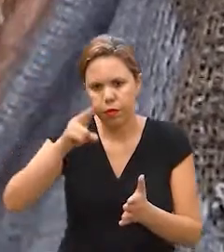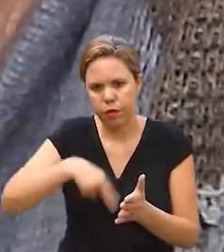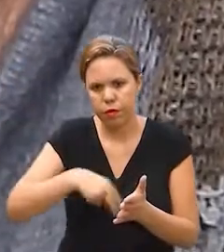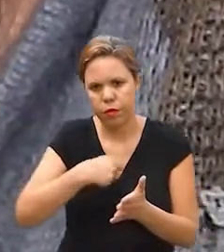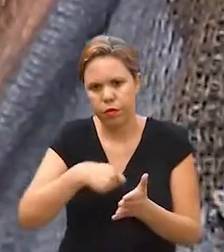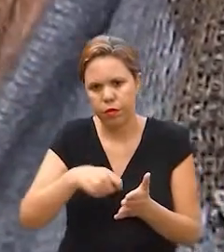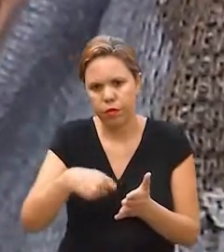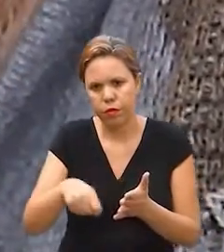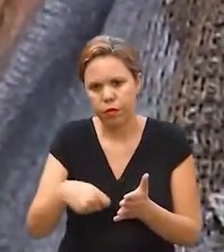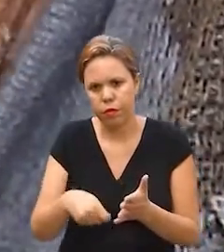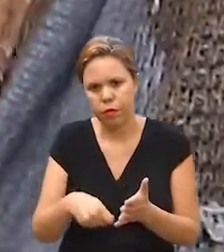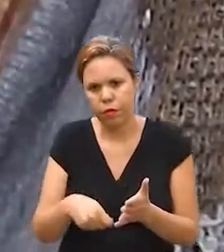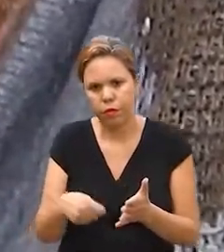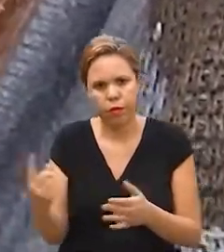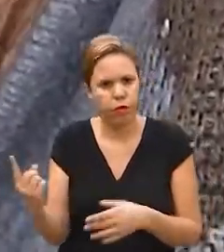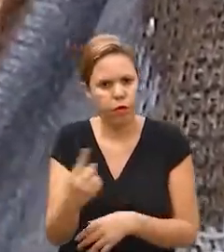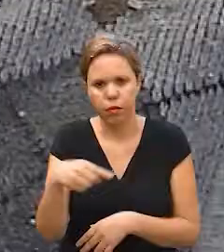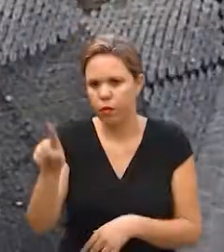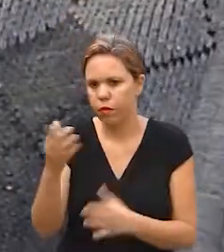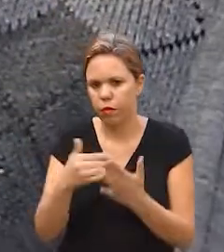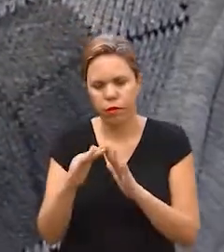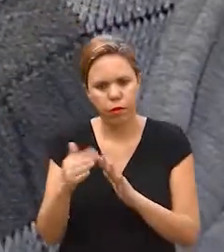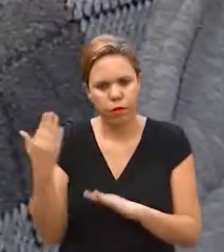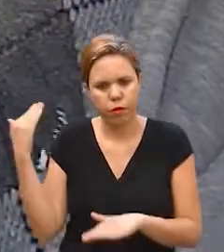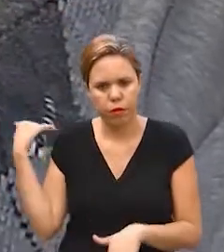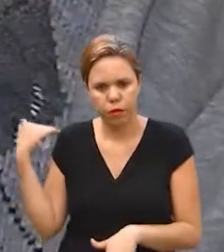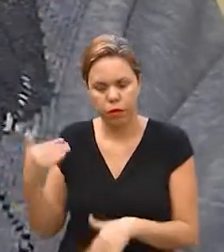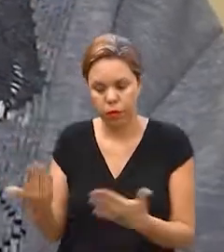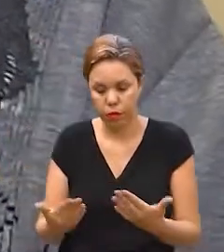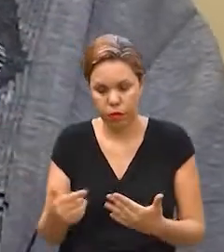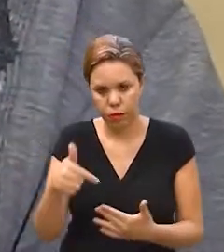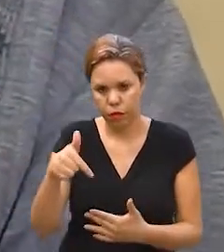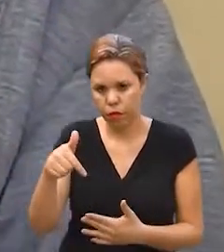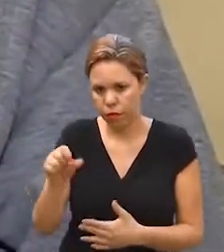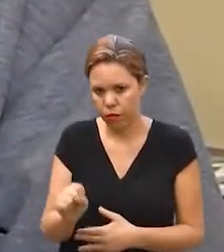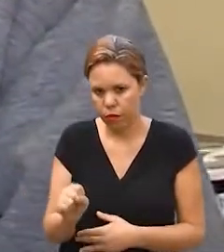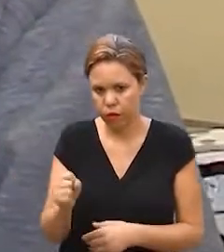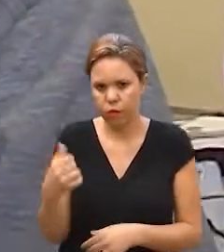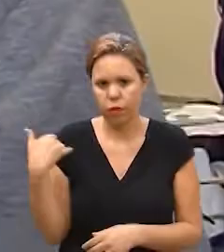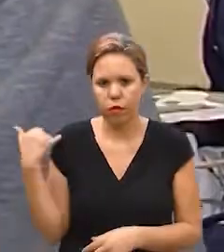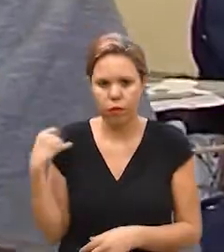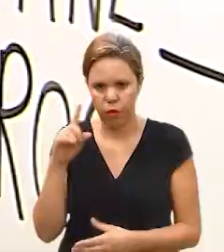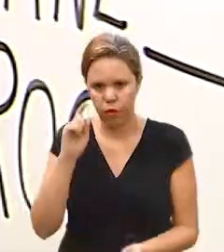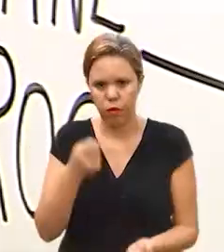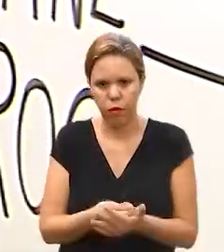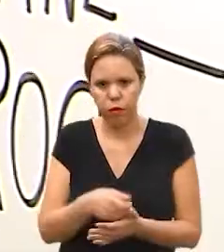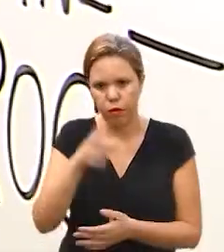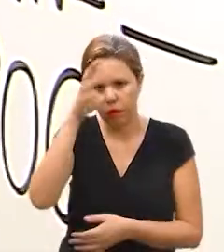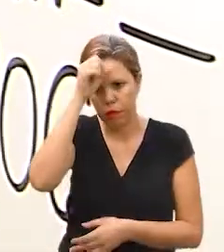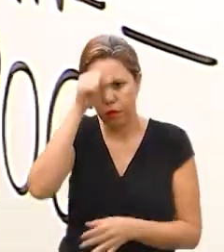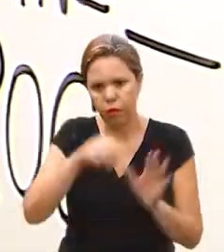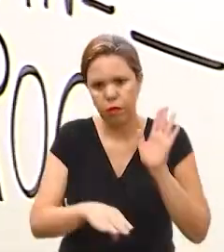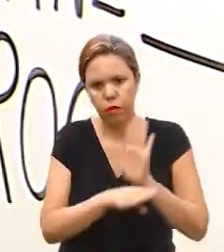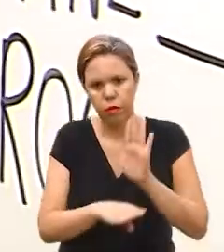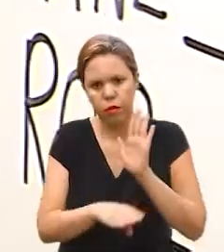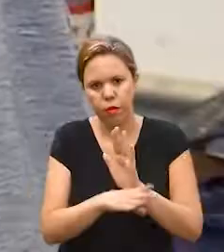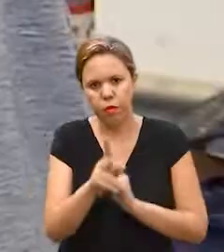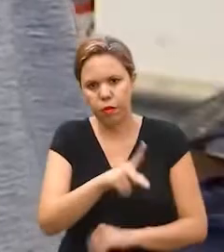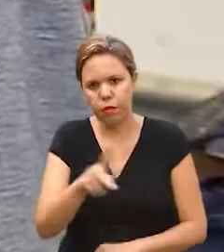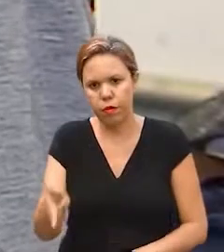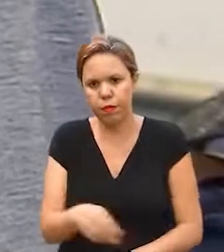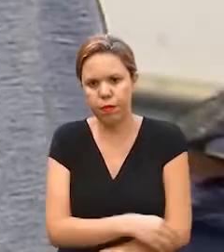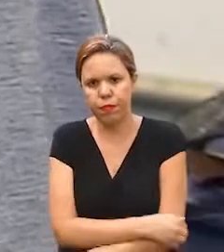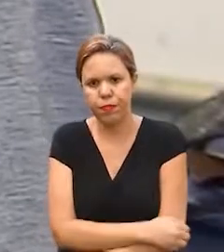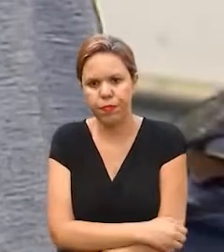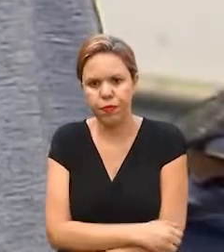e a escrever sem ir à escola. Aos 78 anos, decidiu aprender com a ajuda de um professor.